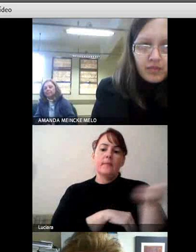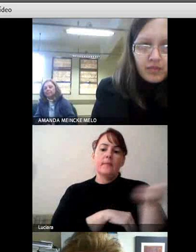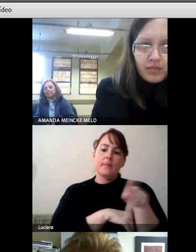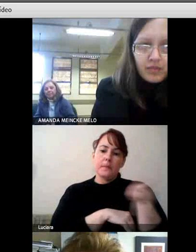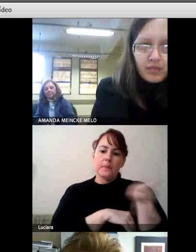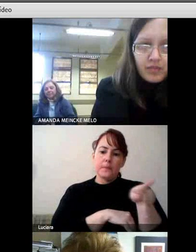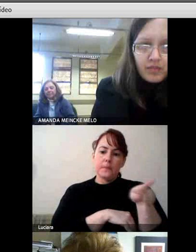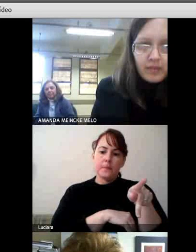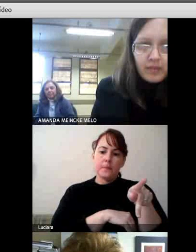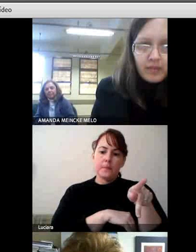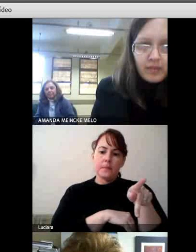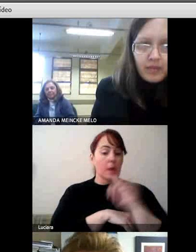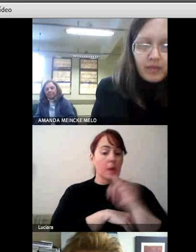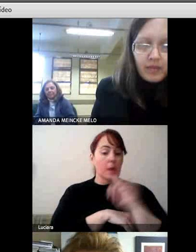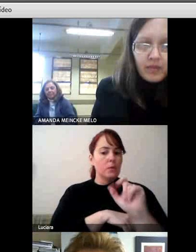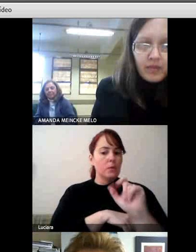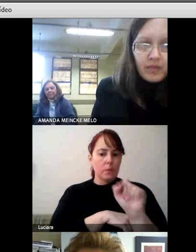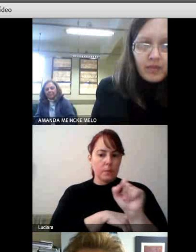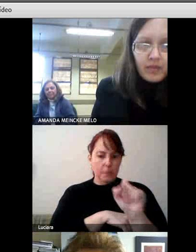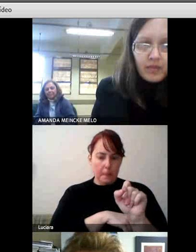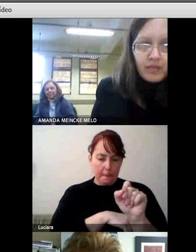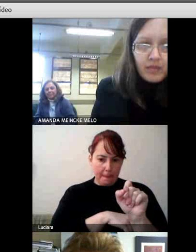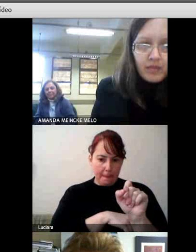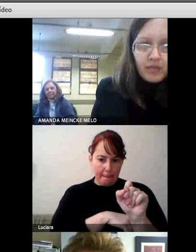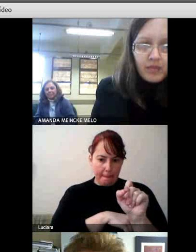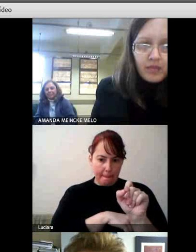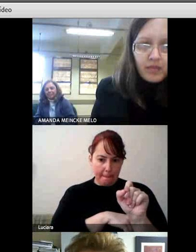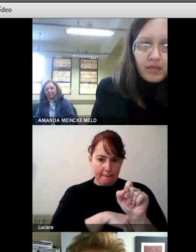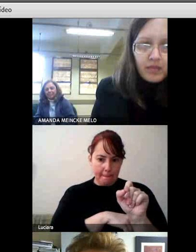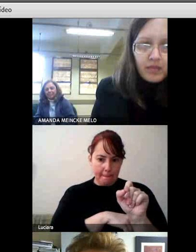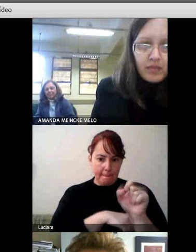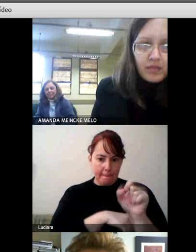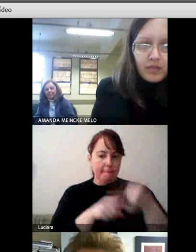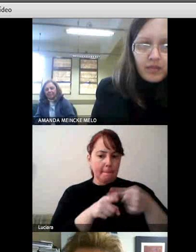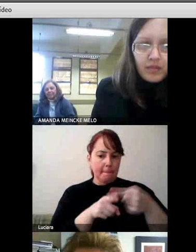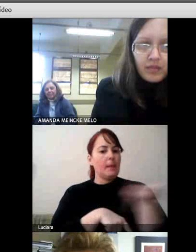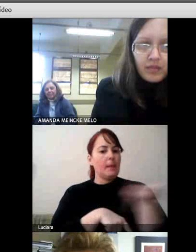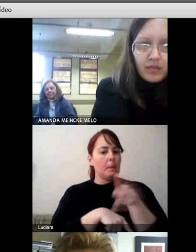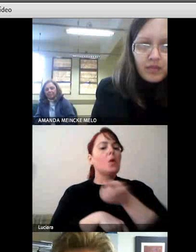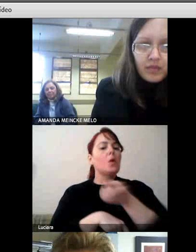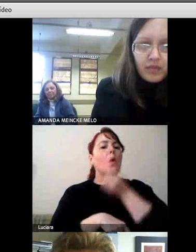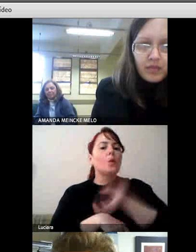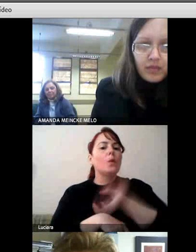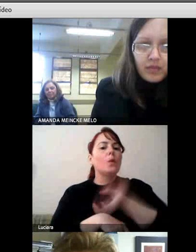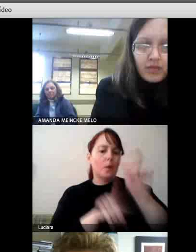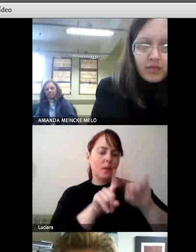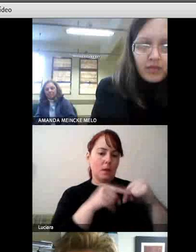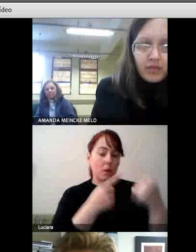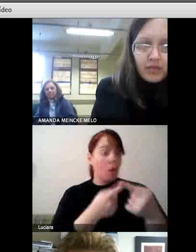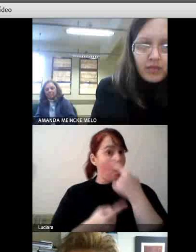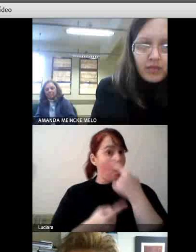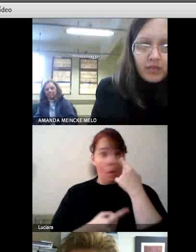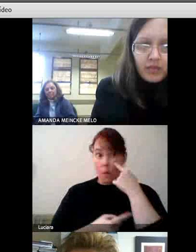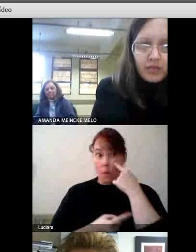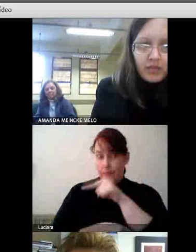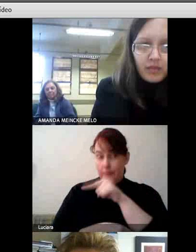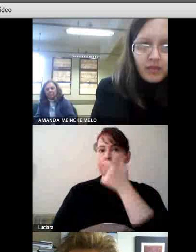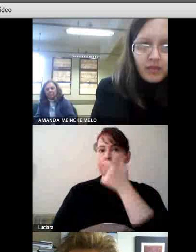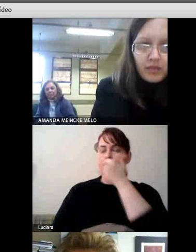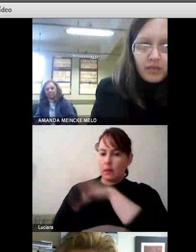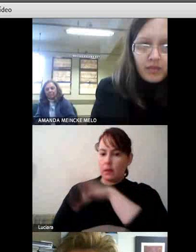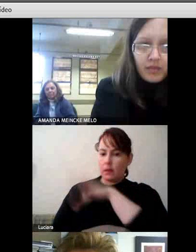completamente concentradas. Bom, então elas começaram a fazer. Agora nós entramos no restaurante, hoje é meio-dia, e